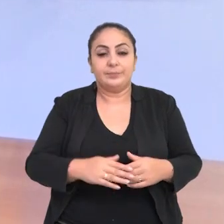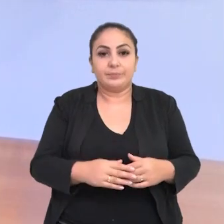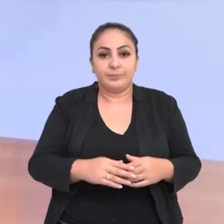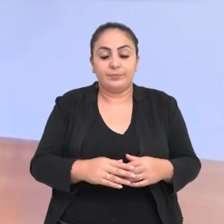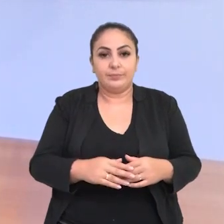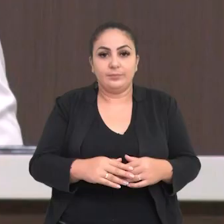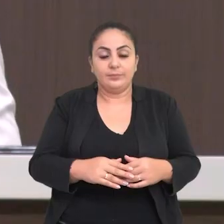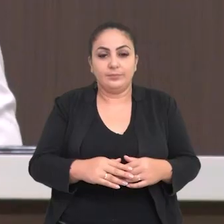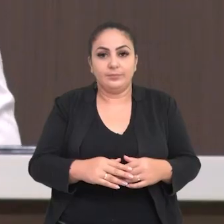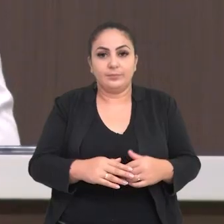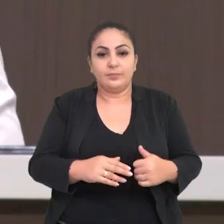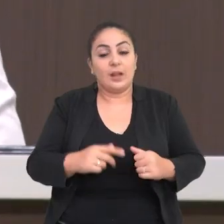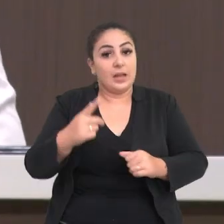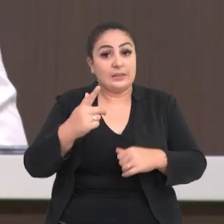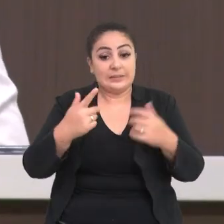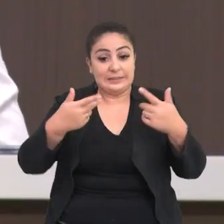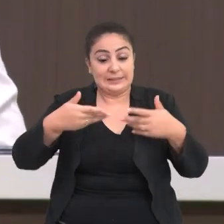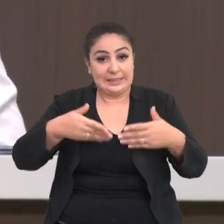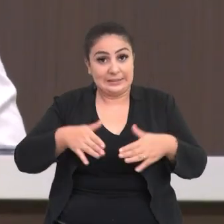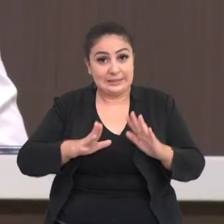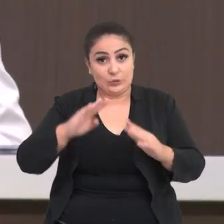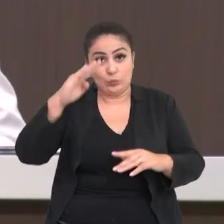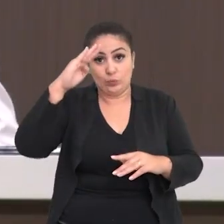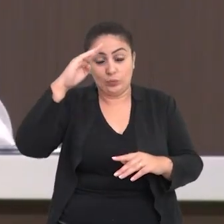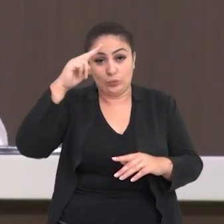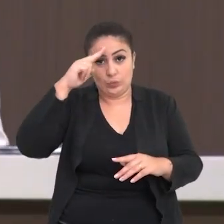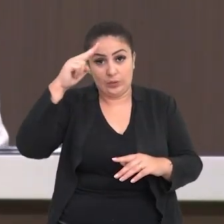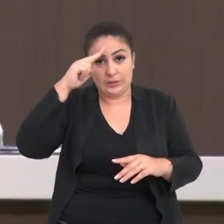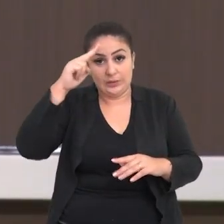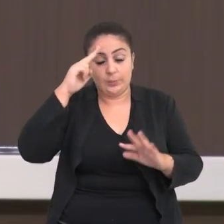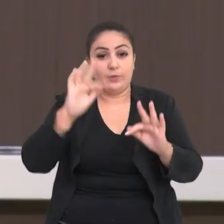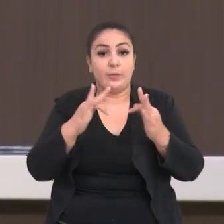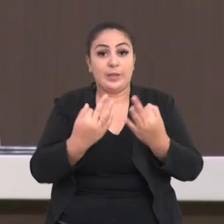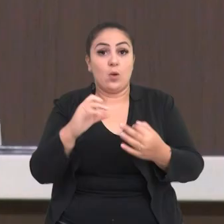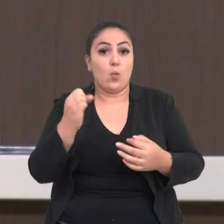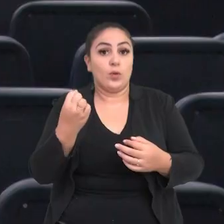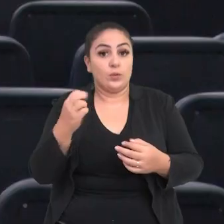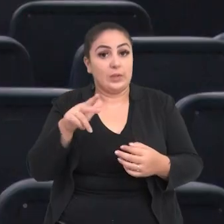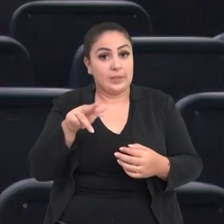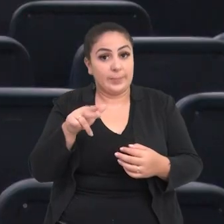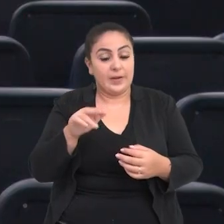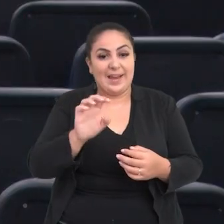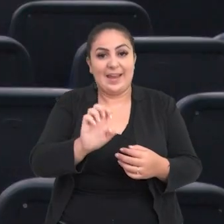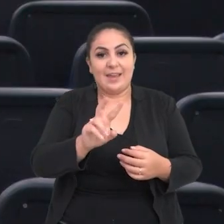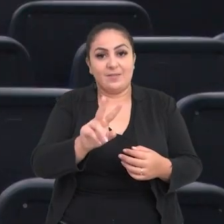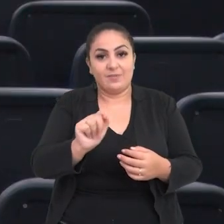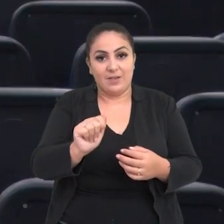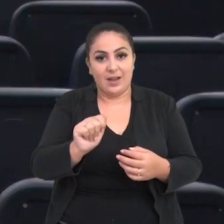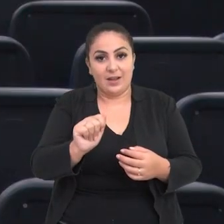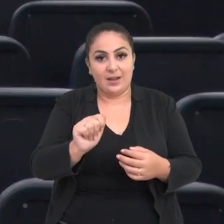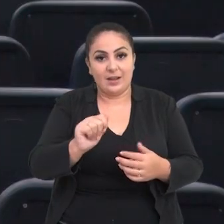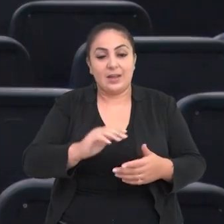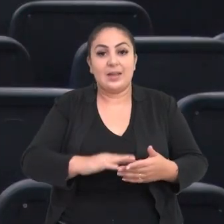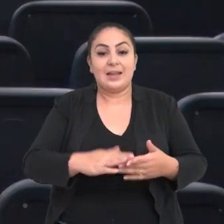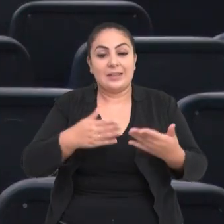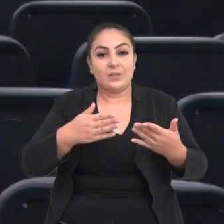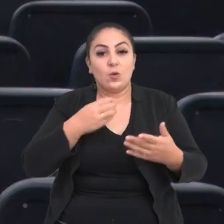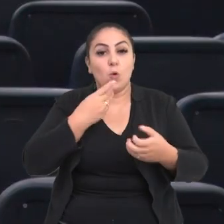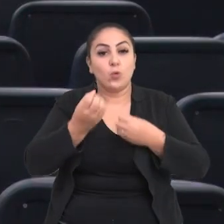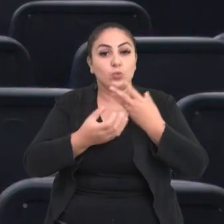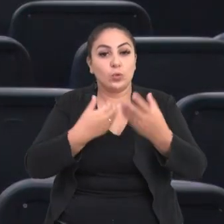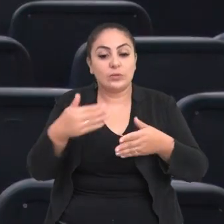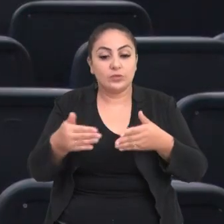Lorenzato. Natural de Soledade, de uma família de 8 irmãos, Eva Valéria Lorenzato contou